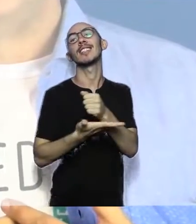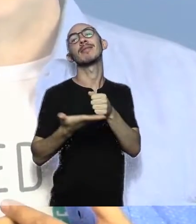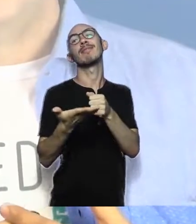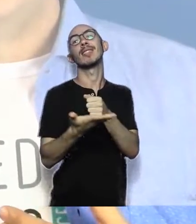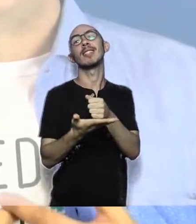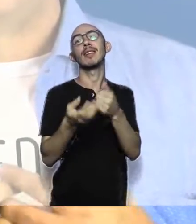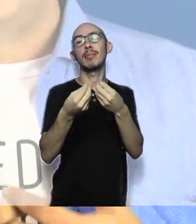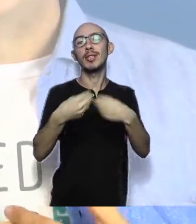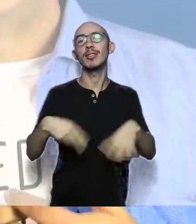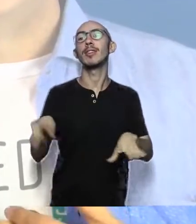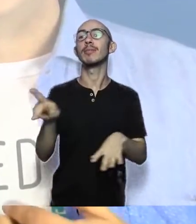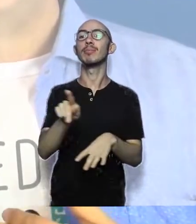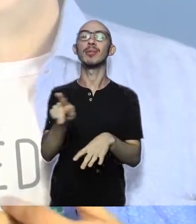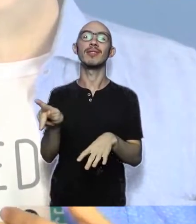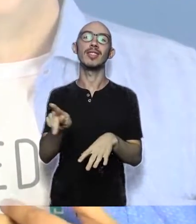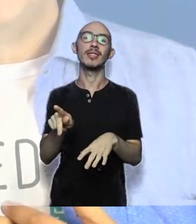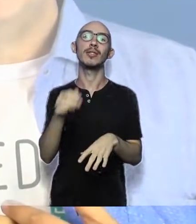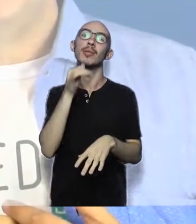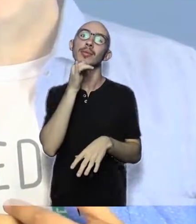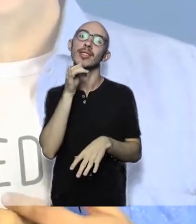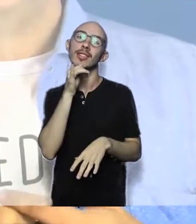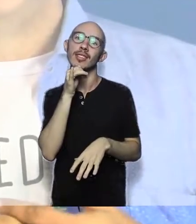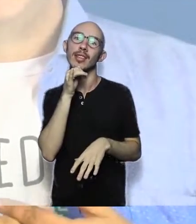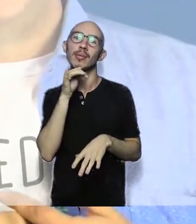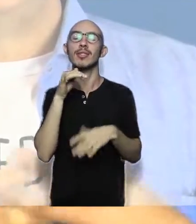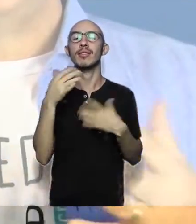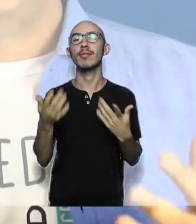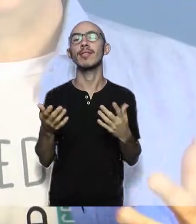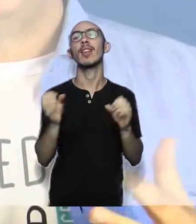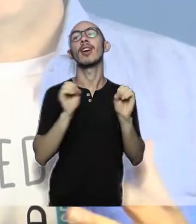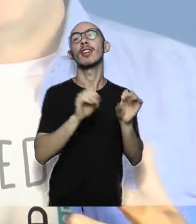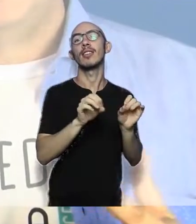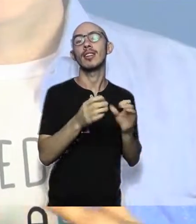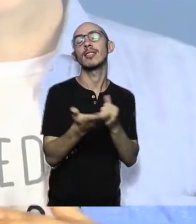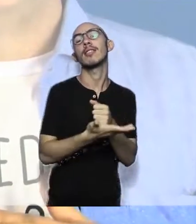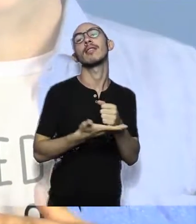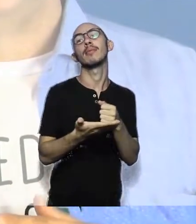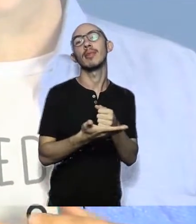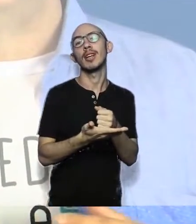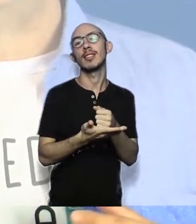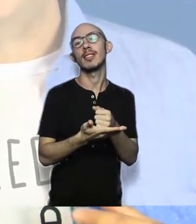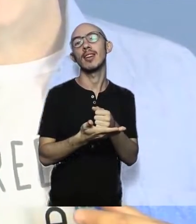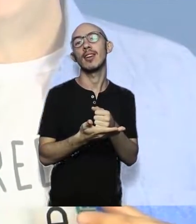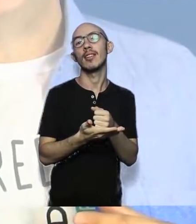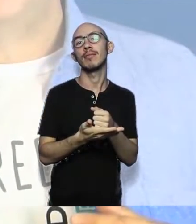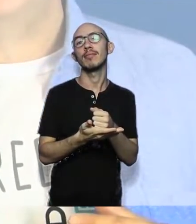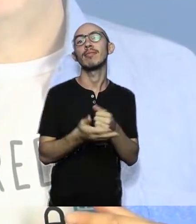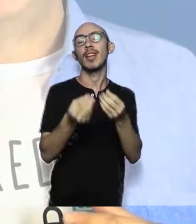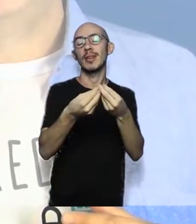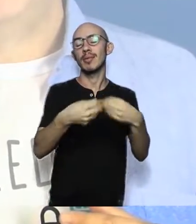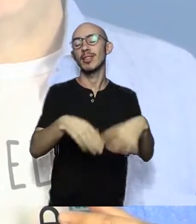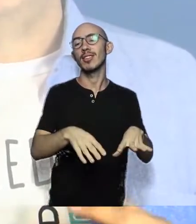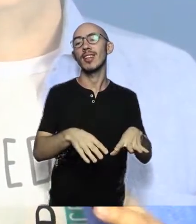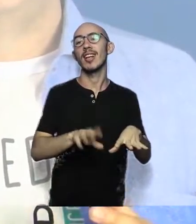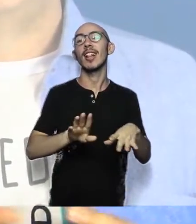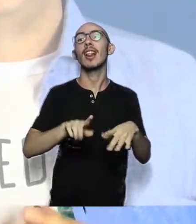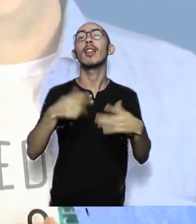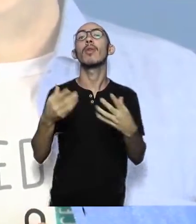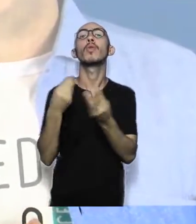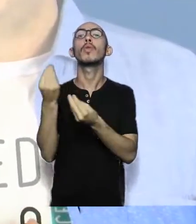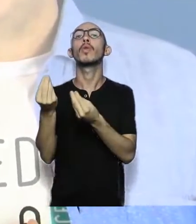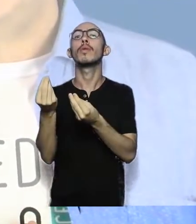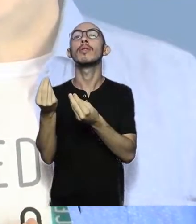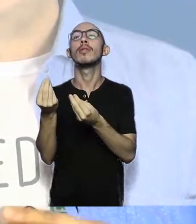ensino básico. Quando você mexe no ensino básico, você está deixando de formar cidadãos que vão ingressar na universidade. Ou